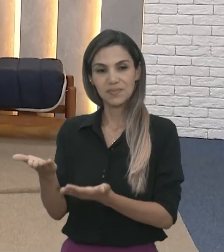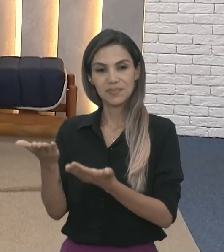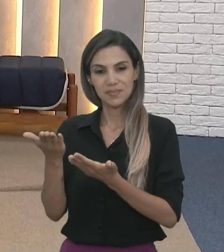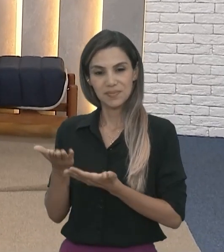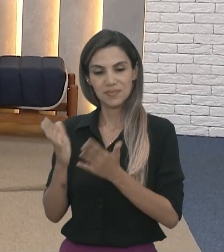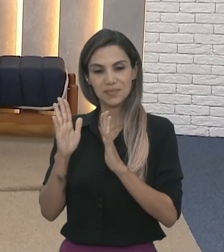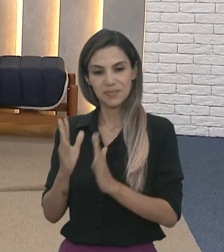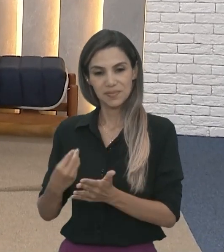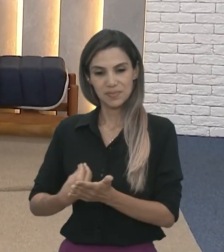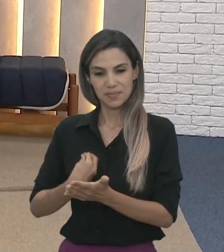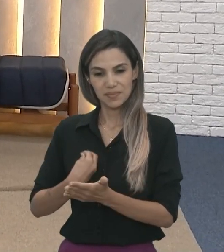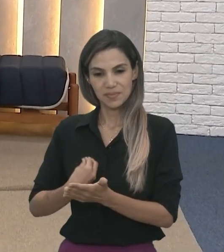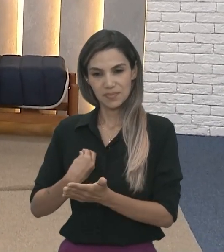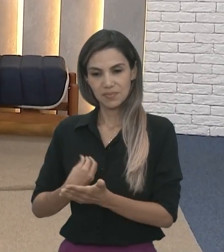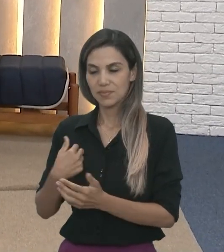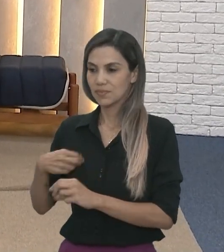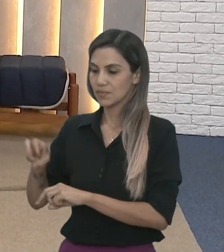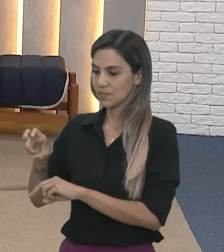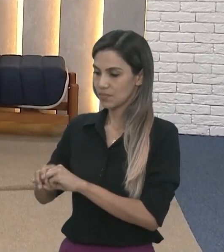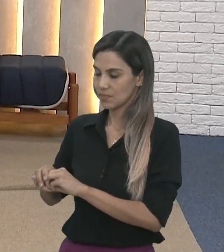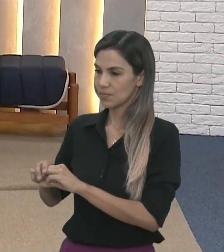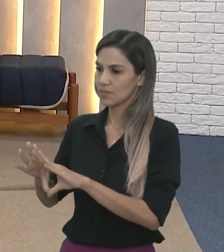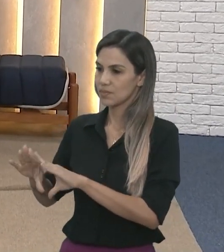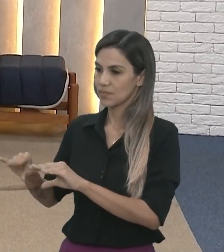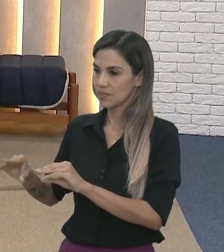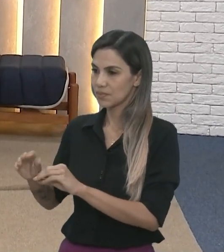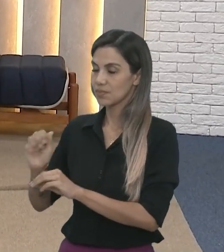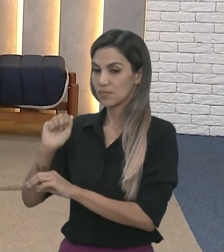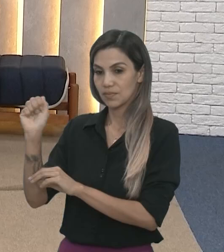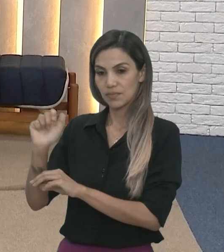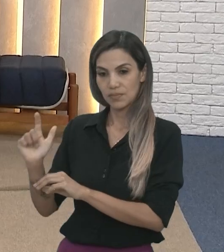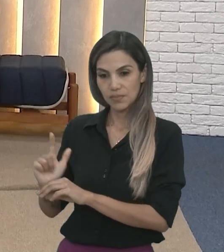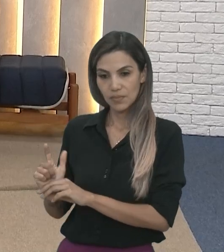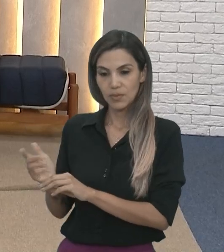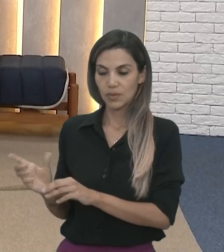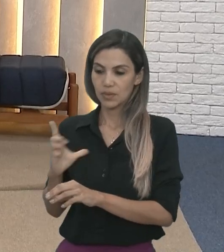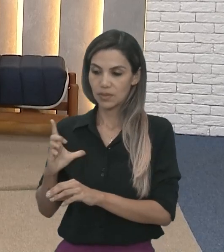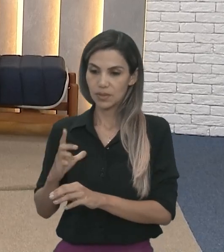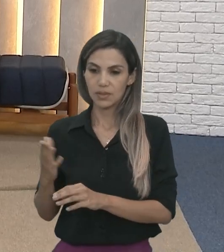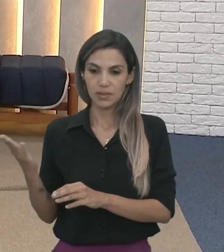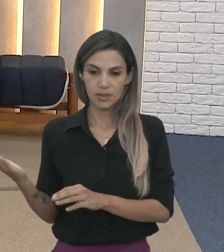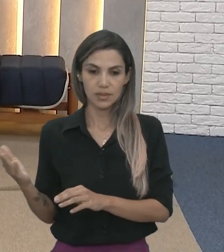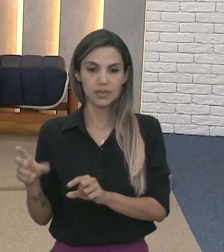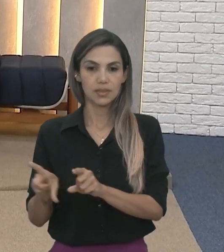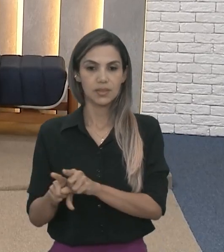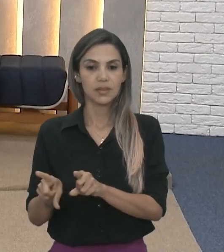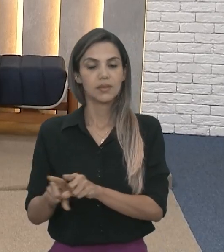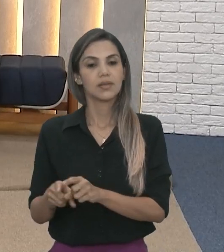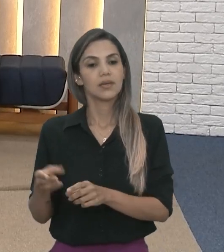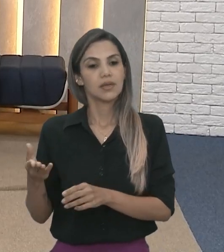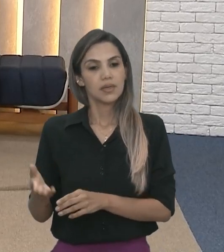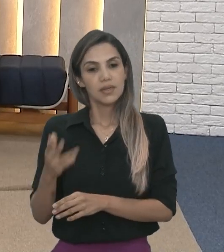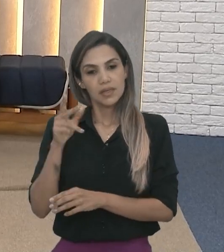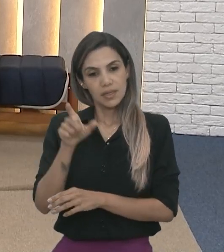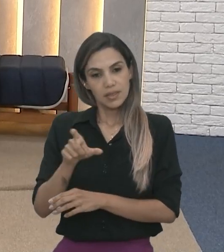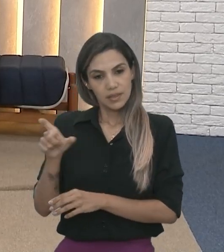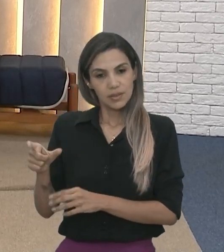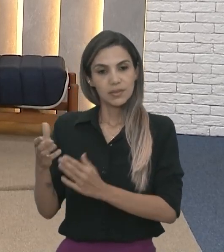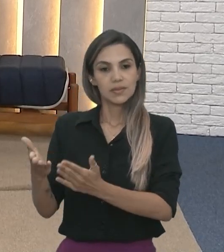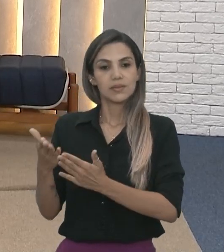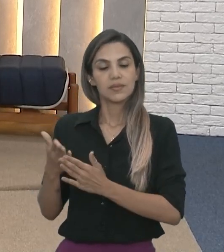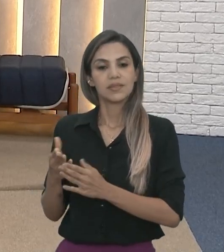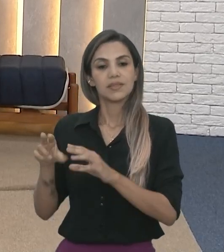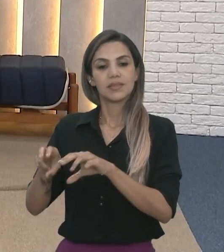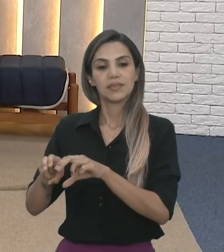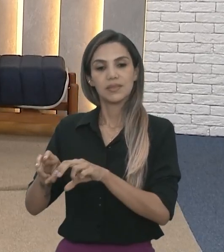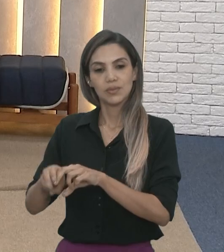aqui. Eu sento aqui nesse sofá menor, que é um sofá azul, e ao meu lado direito, então, as nossas convidadas em um sofá branco, que é